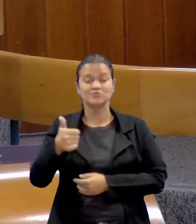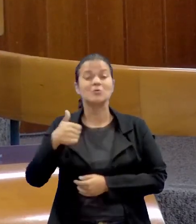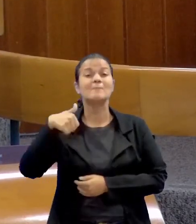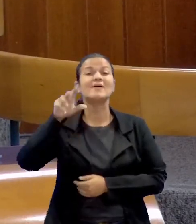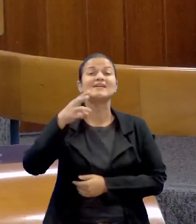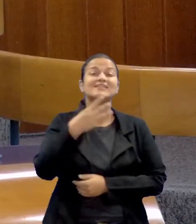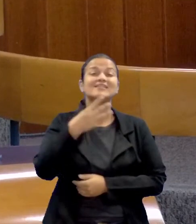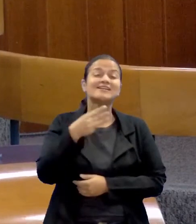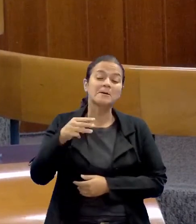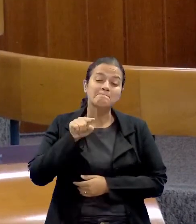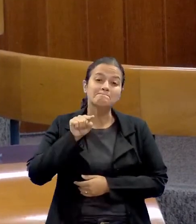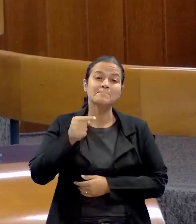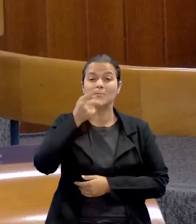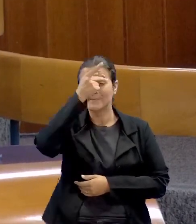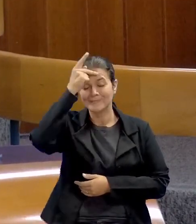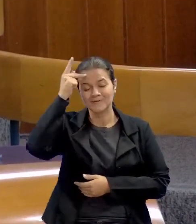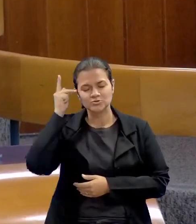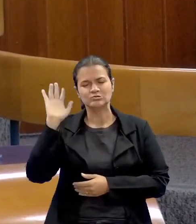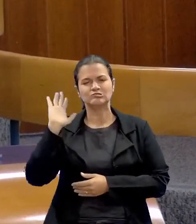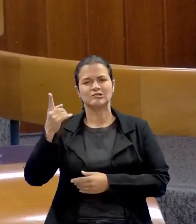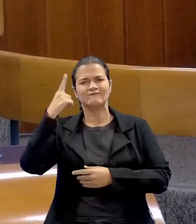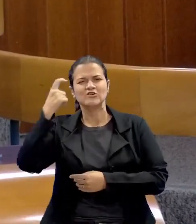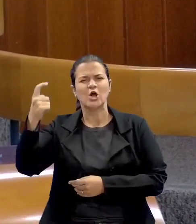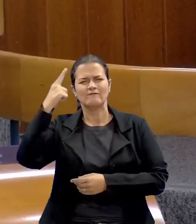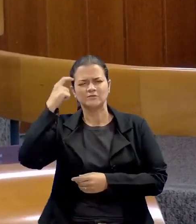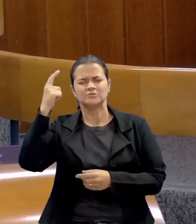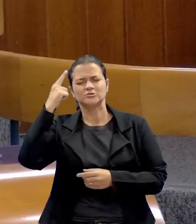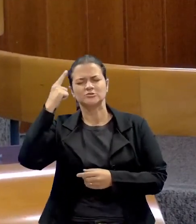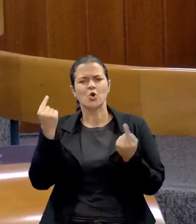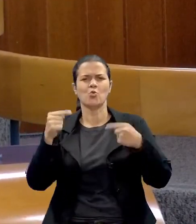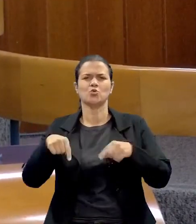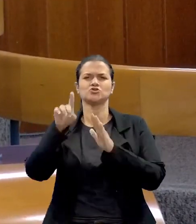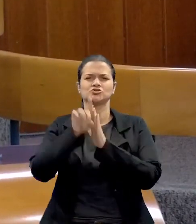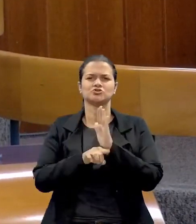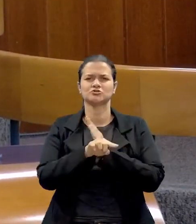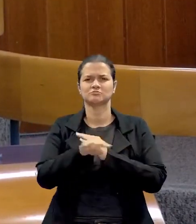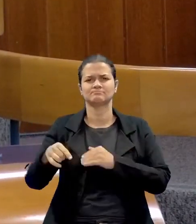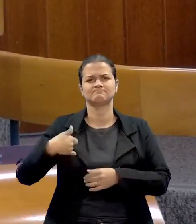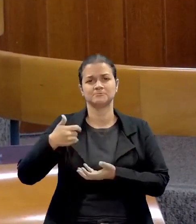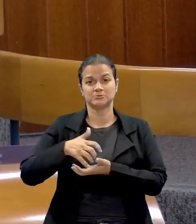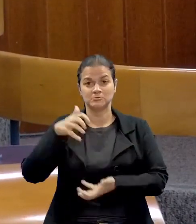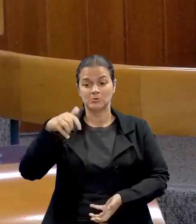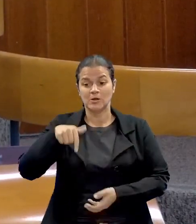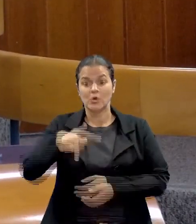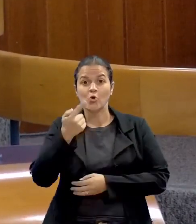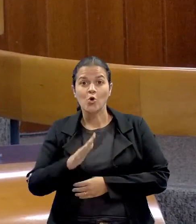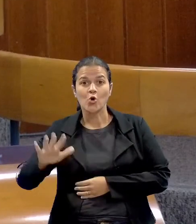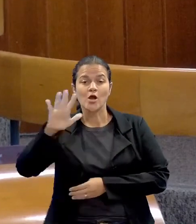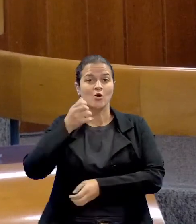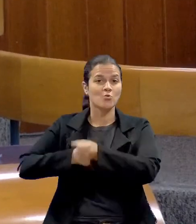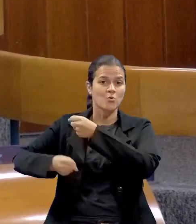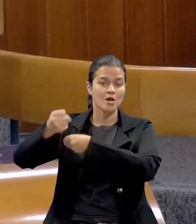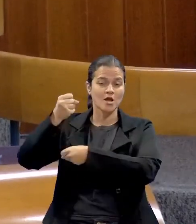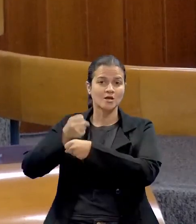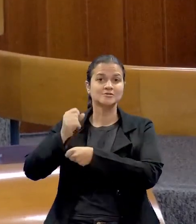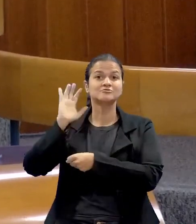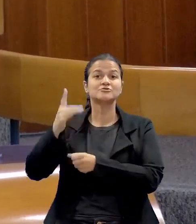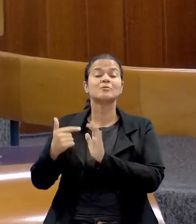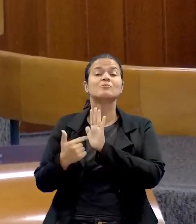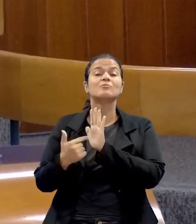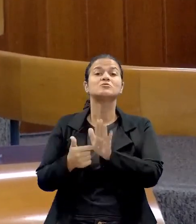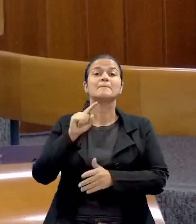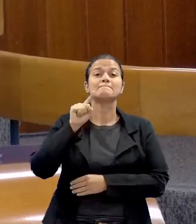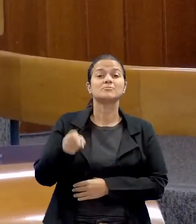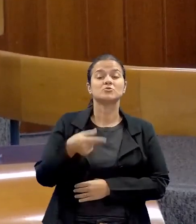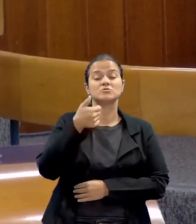mil casos de violência contra os direitos dos idosos. Em Goiás, ano passado, foram registradas